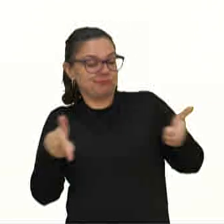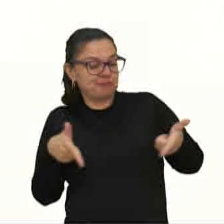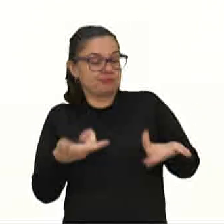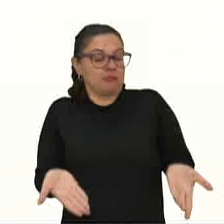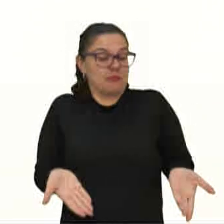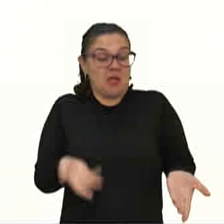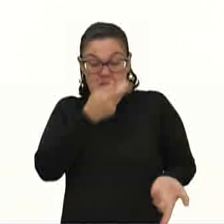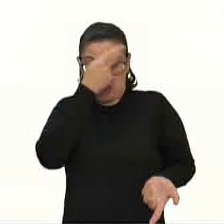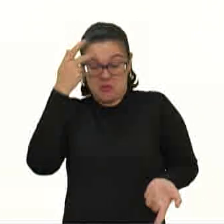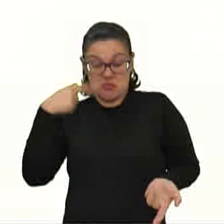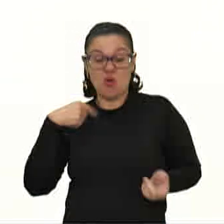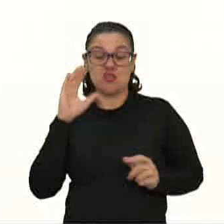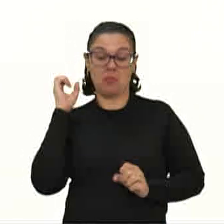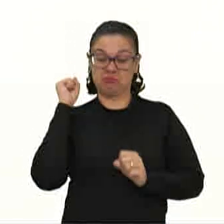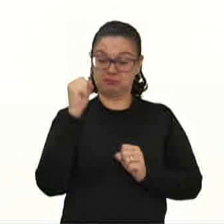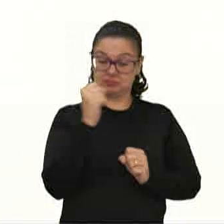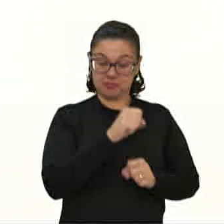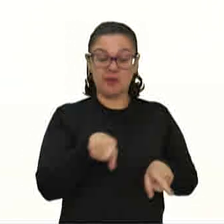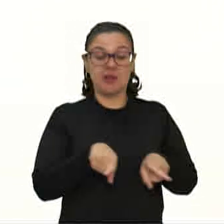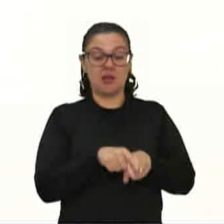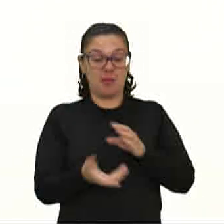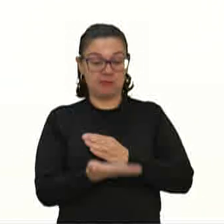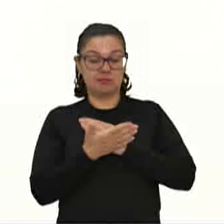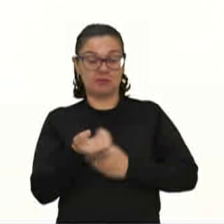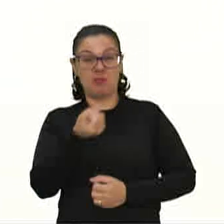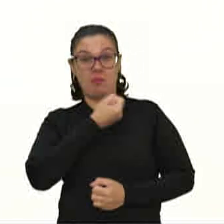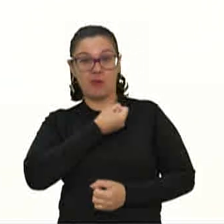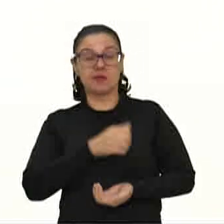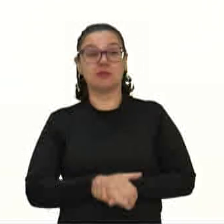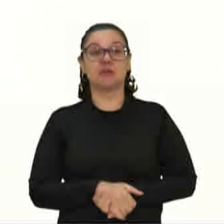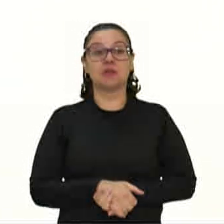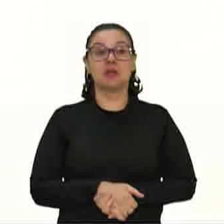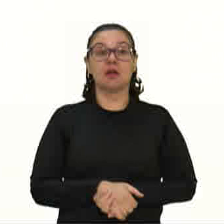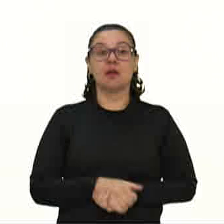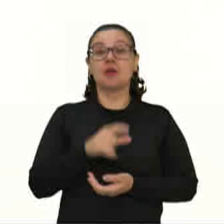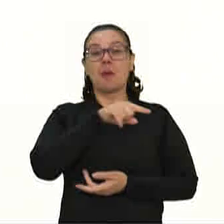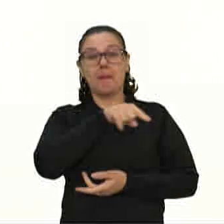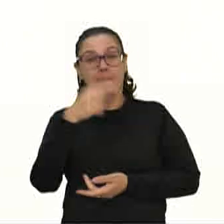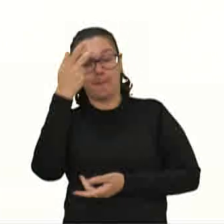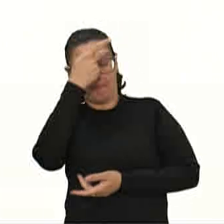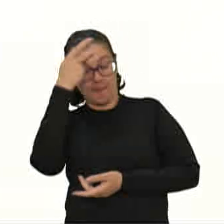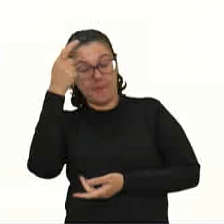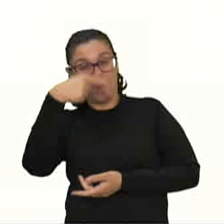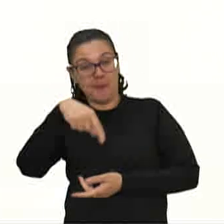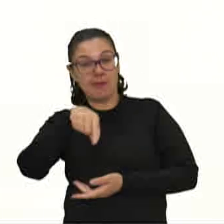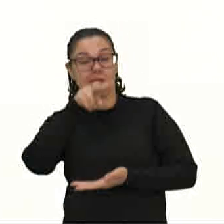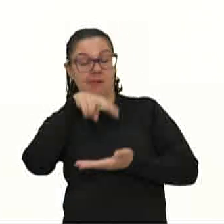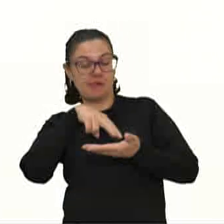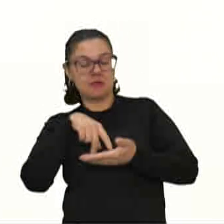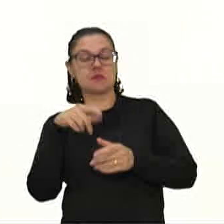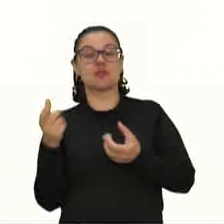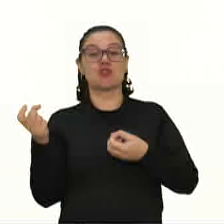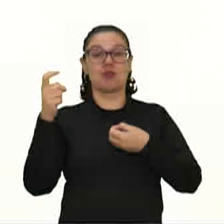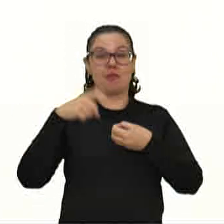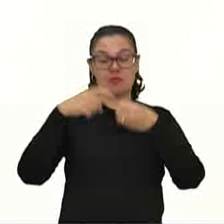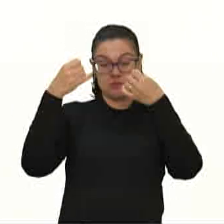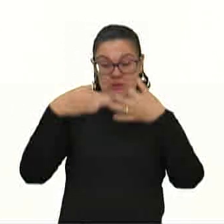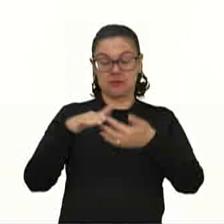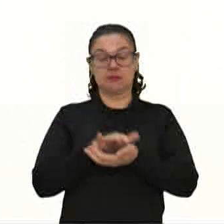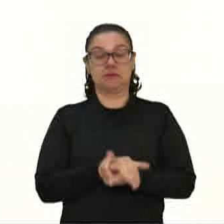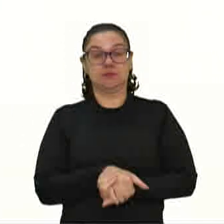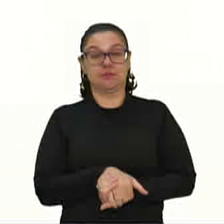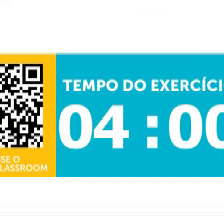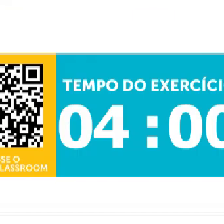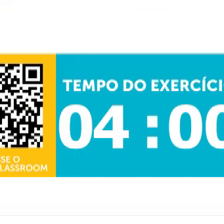aqueles por quem morremos merecerão a nossa morte. Repensem o texto, eu já volto comentando o gabarito com